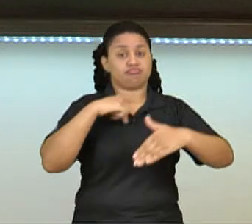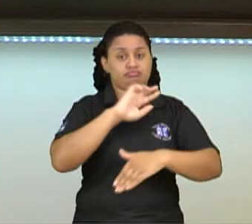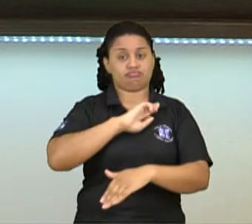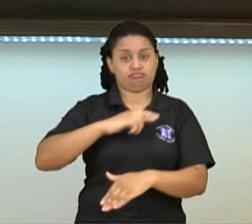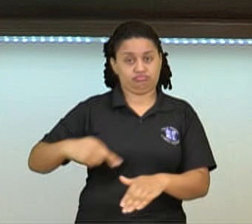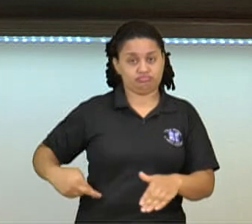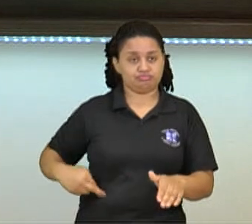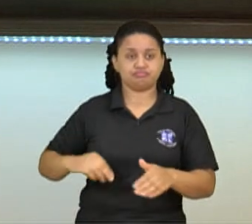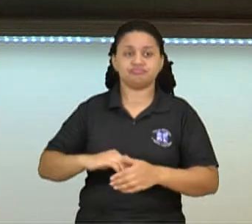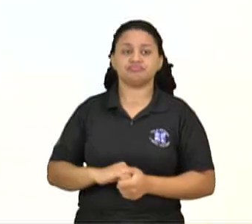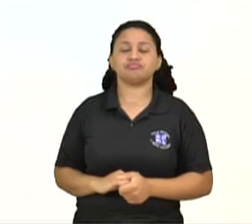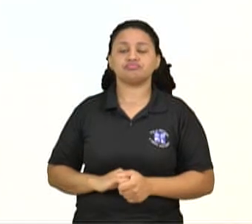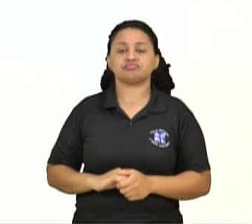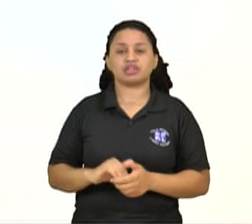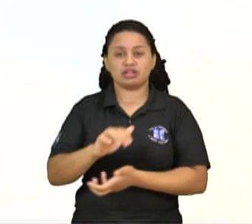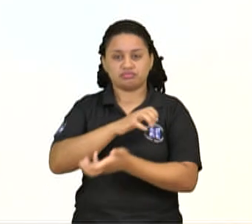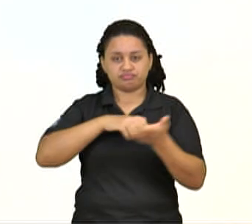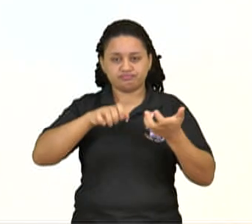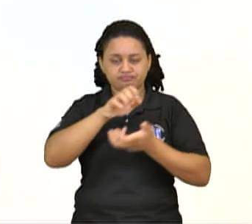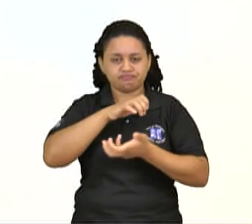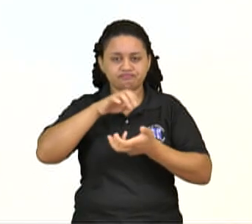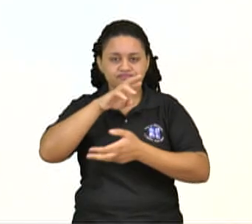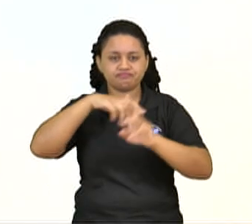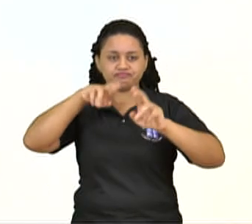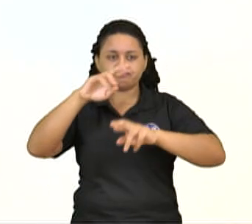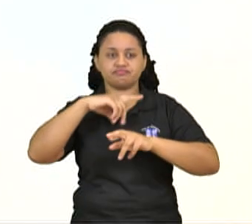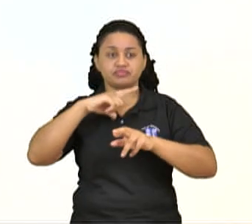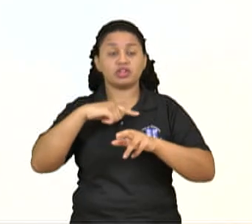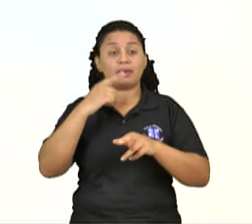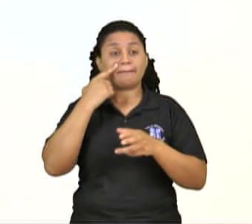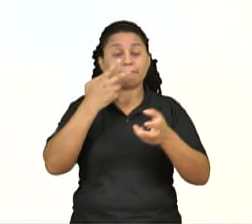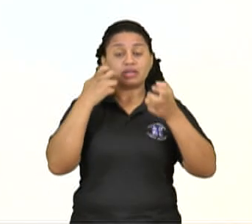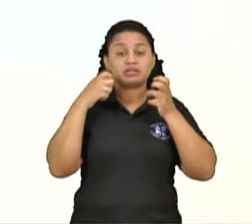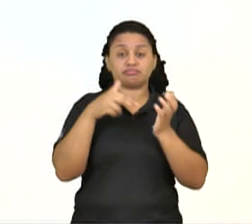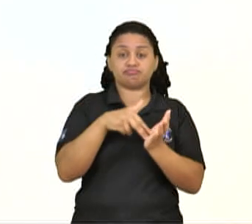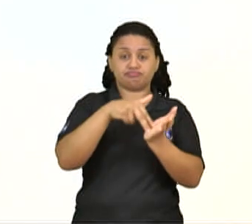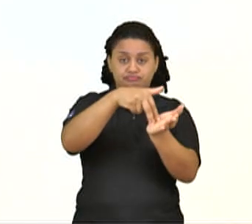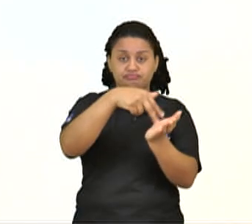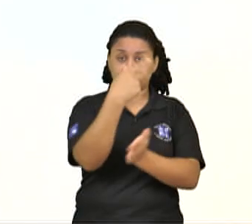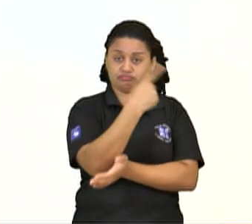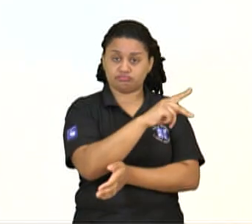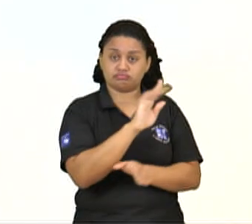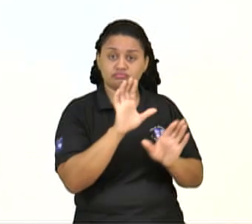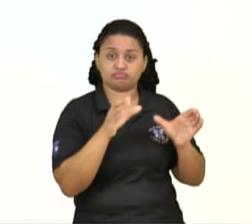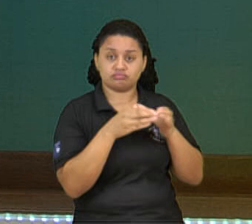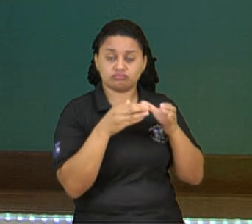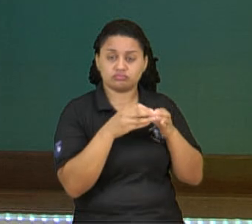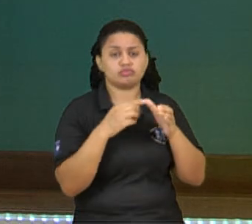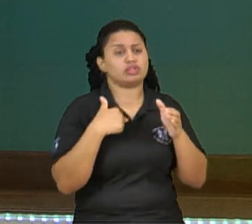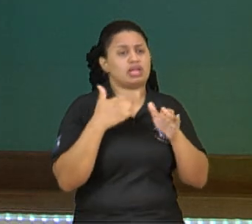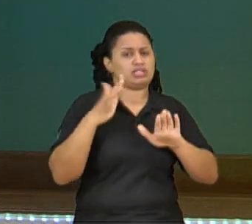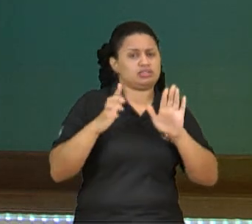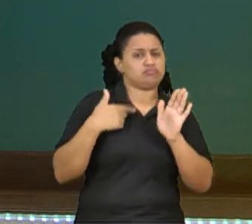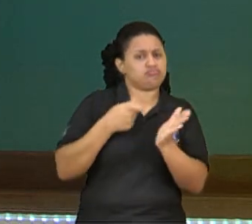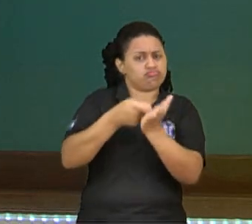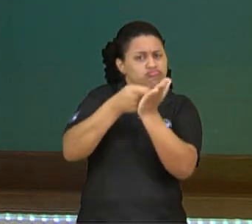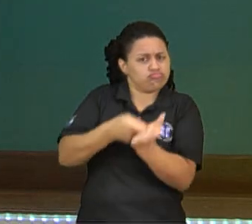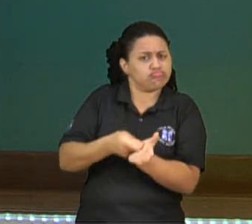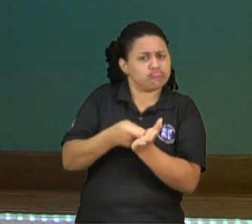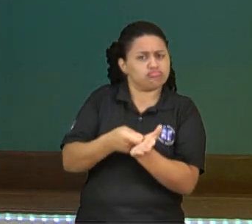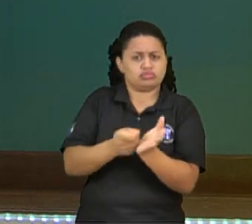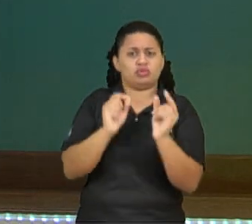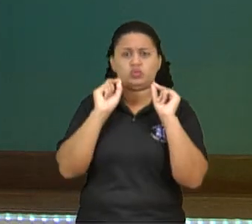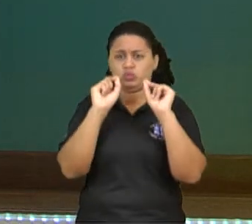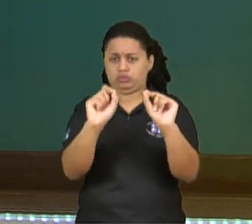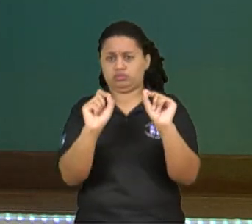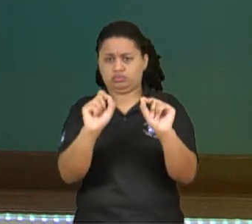essas revoltas. Vamos ver que esse posicionamento dos jacobinos, que vão acabar às vezes eles exigiam